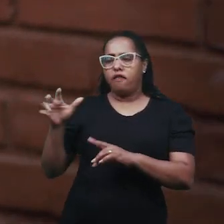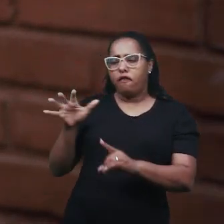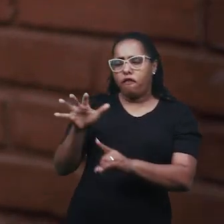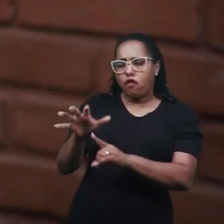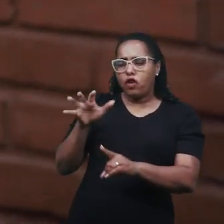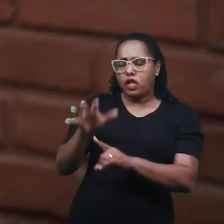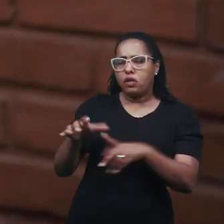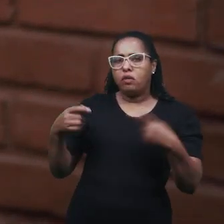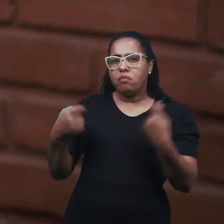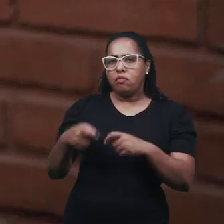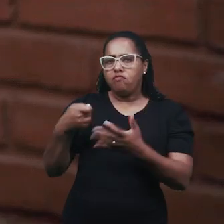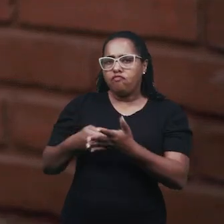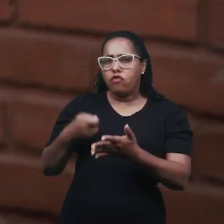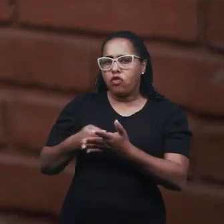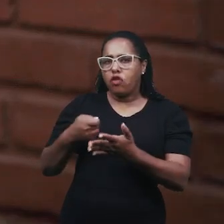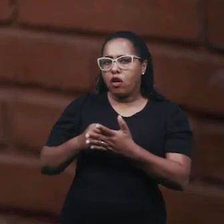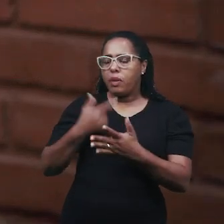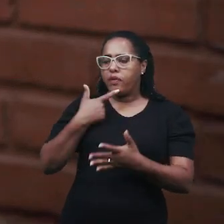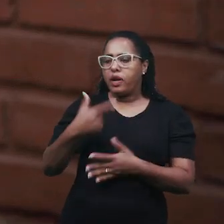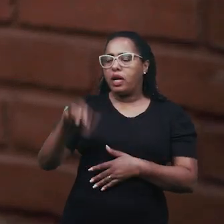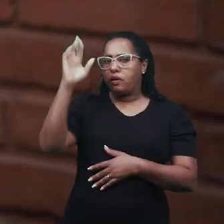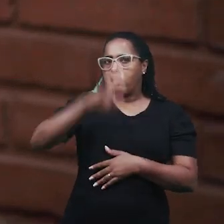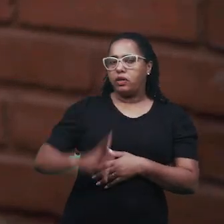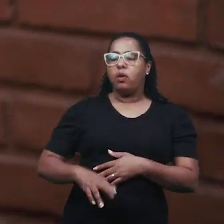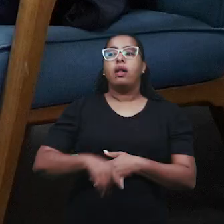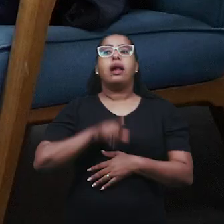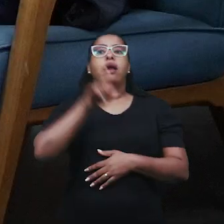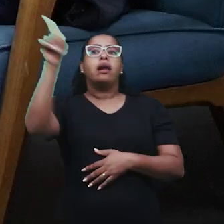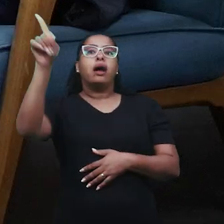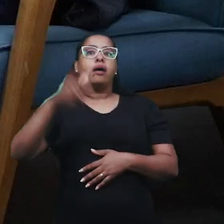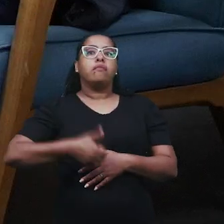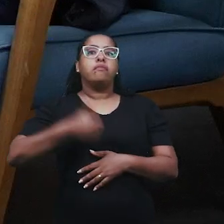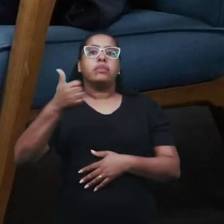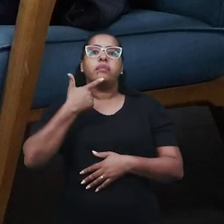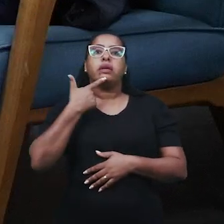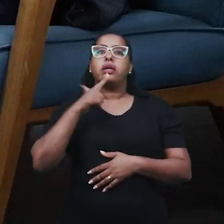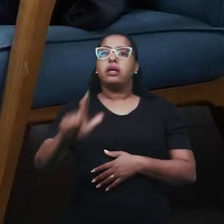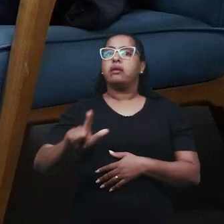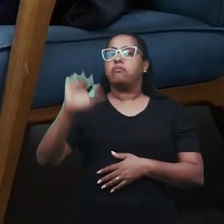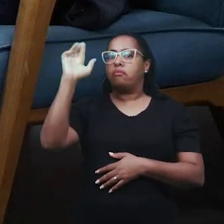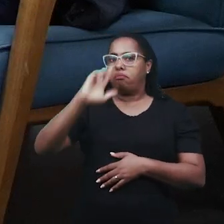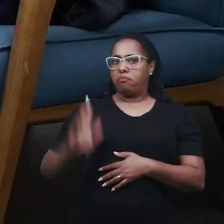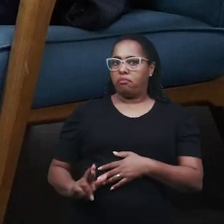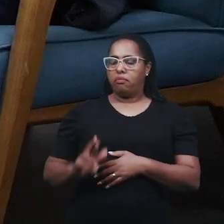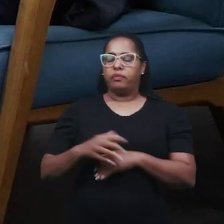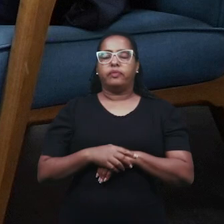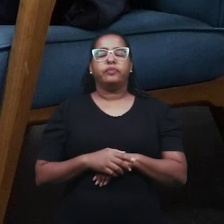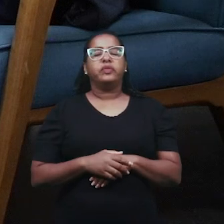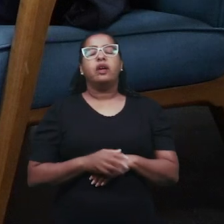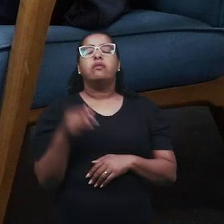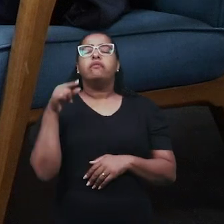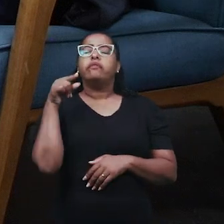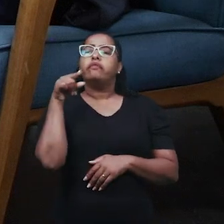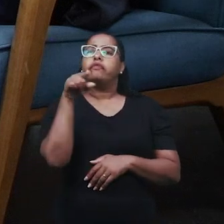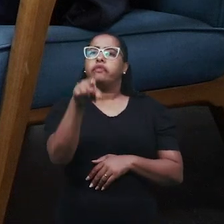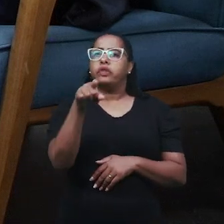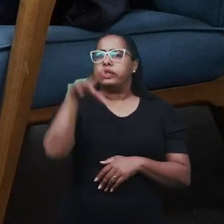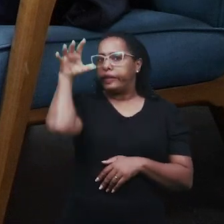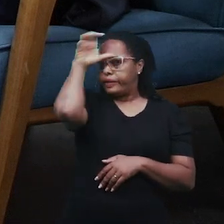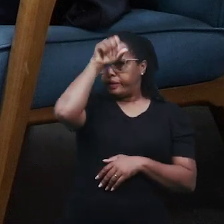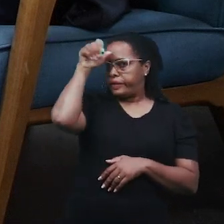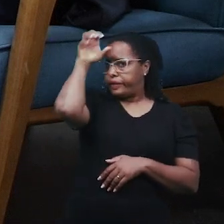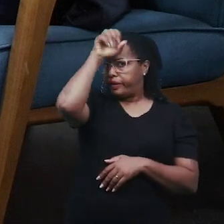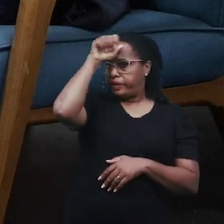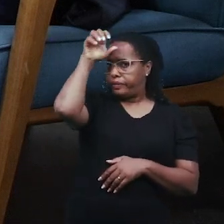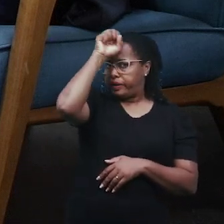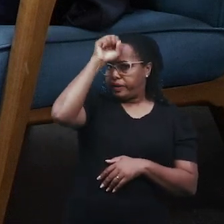russo. Então, para mim, primeiro idioma é o russo. Primeiro idioma russo que você aprendeu